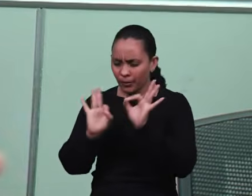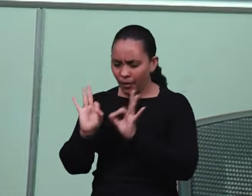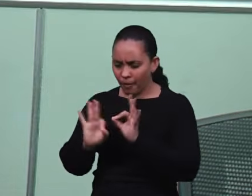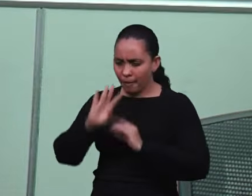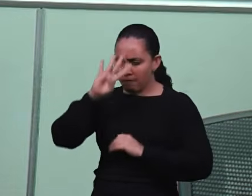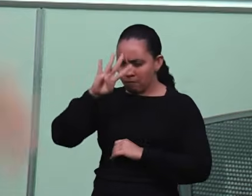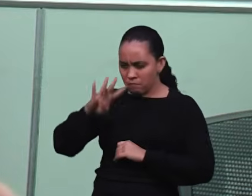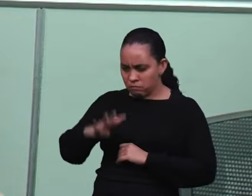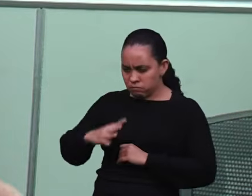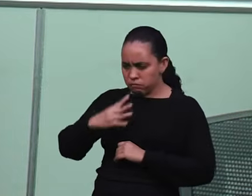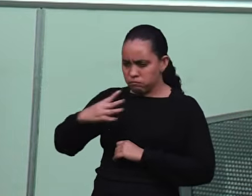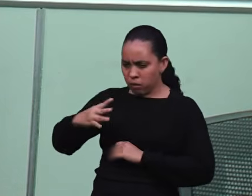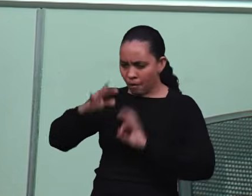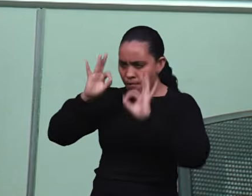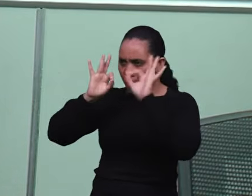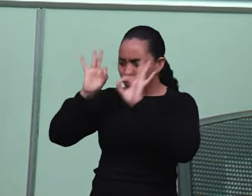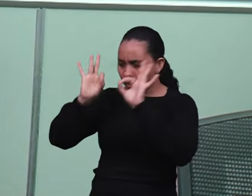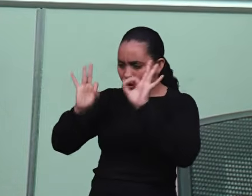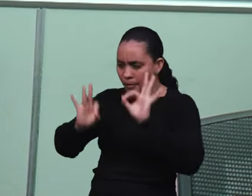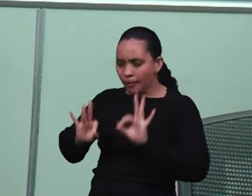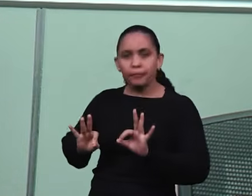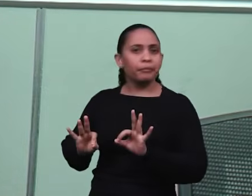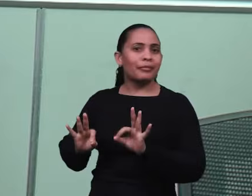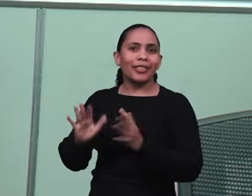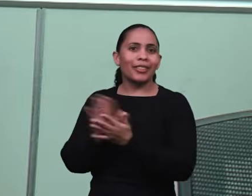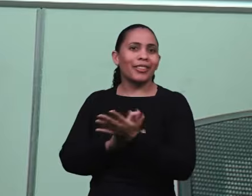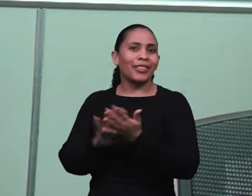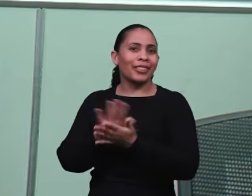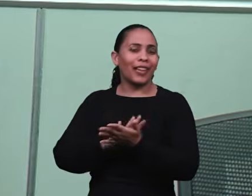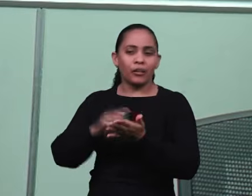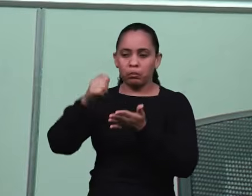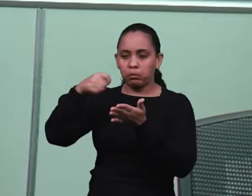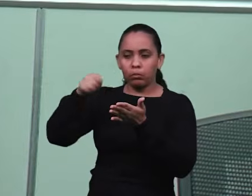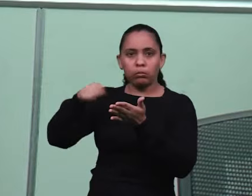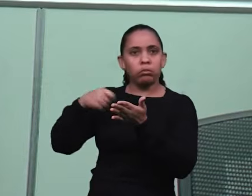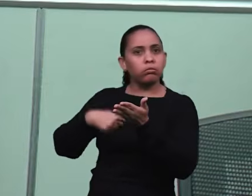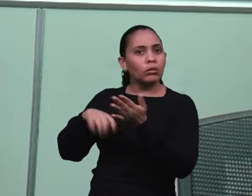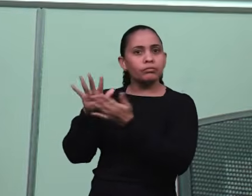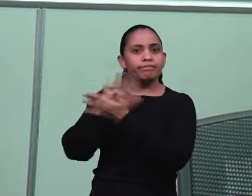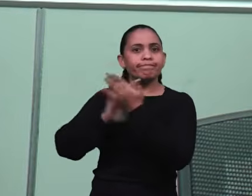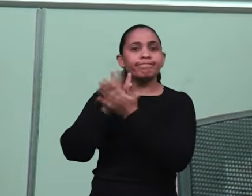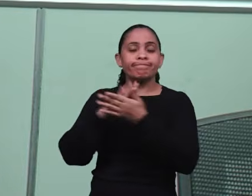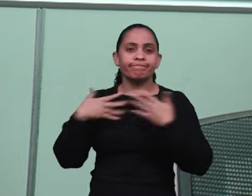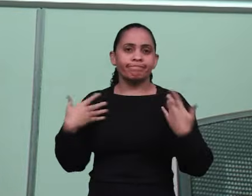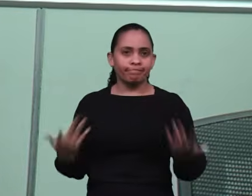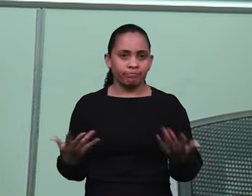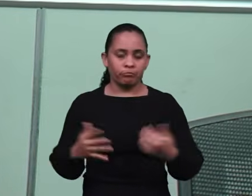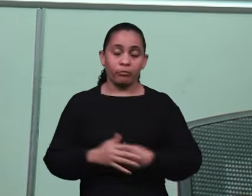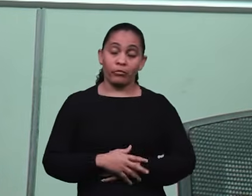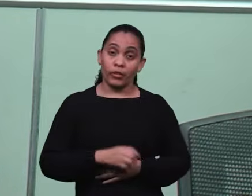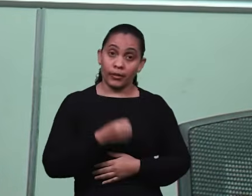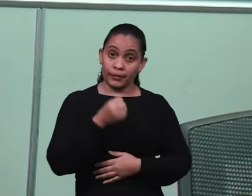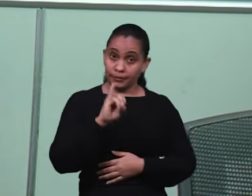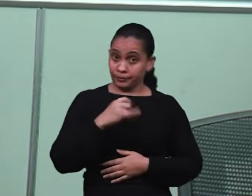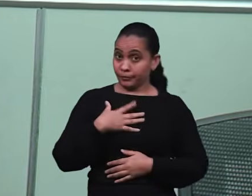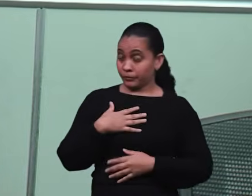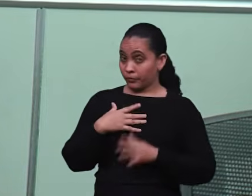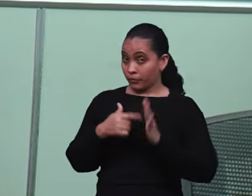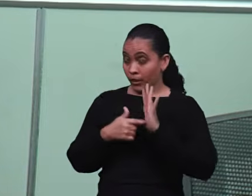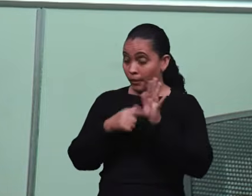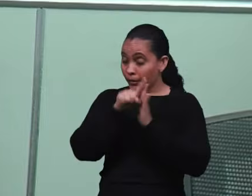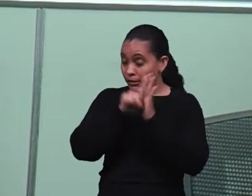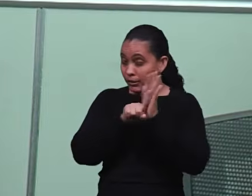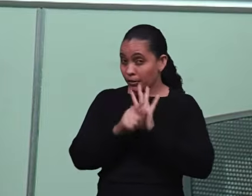ter o registro. Tem uma expressão de gestão da qualidade que diz: se você não tem item